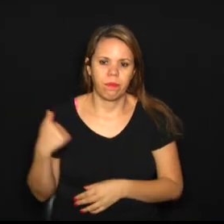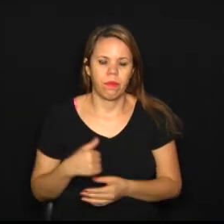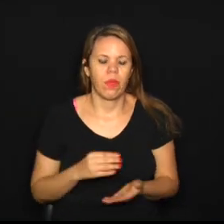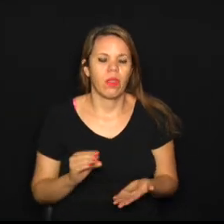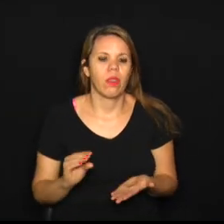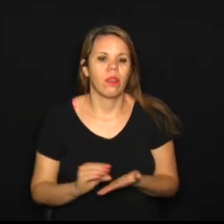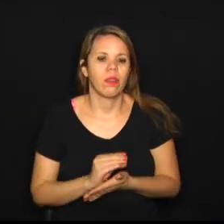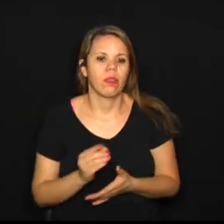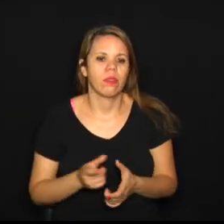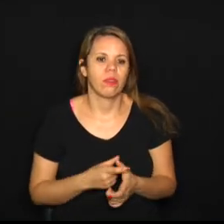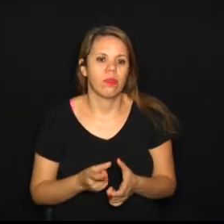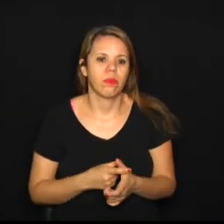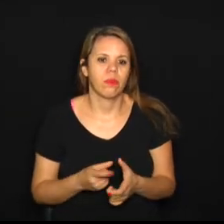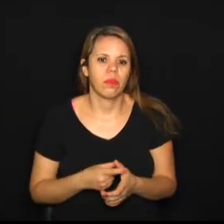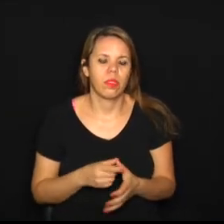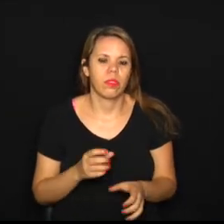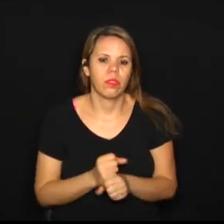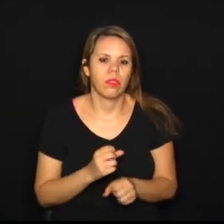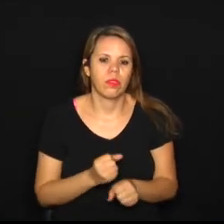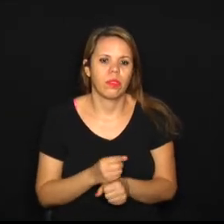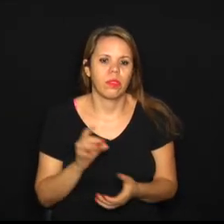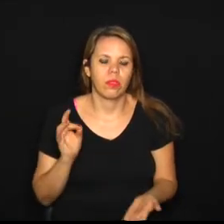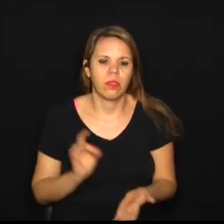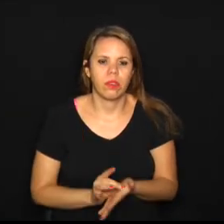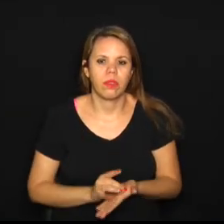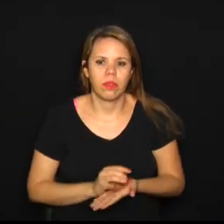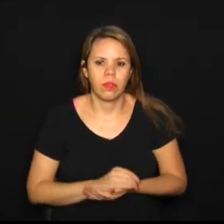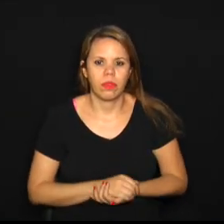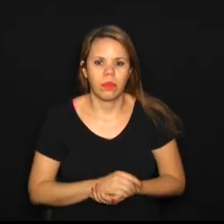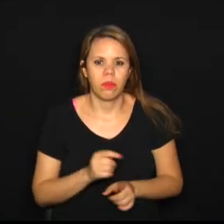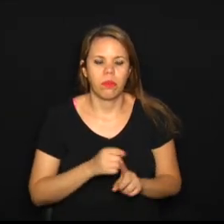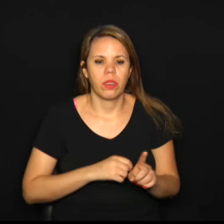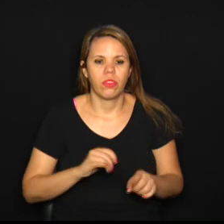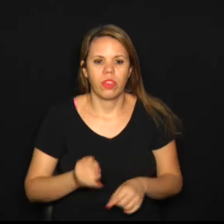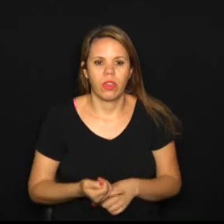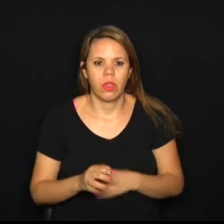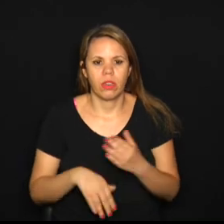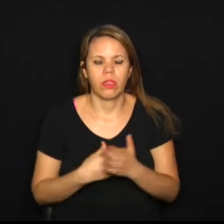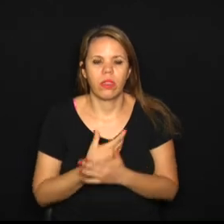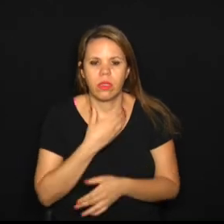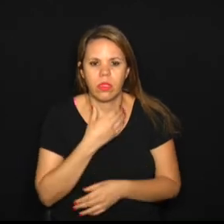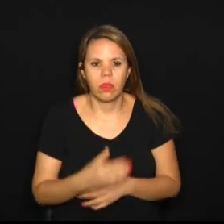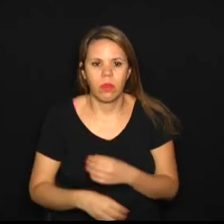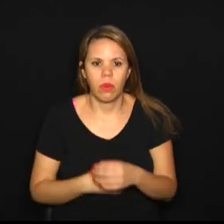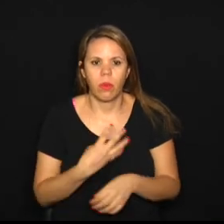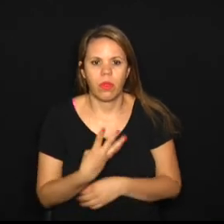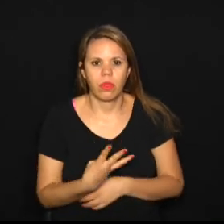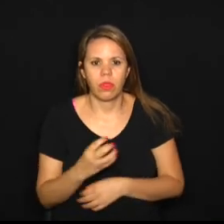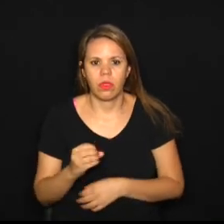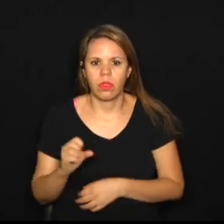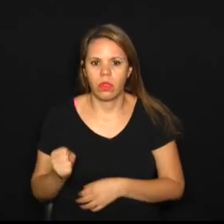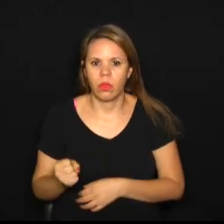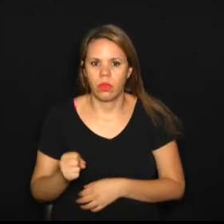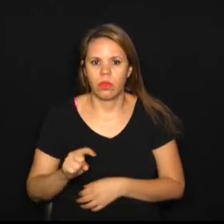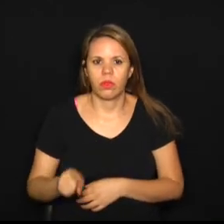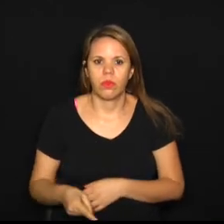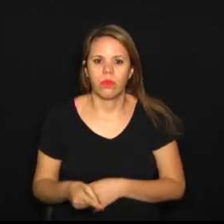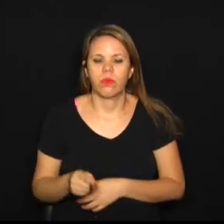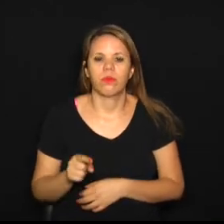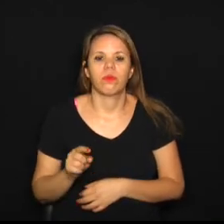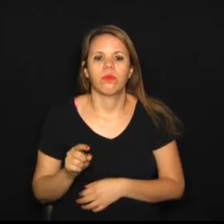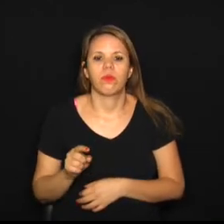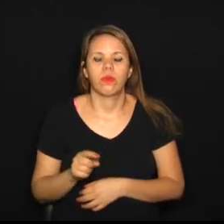capital foram realizadas de janeiro a dezembro de 2019, 408.600.000, uma variação